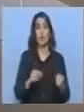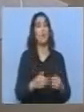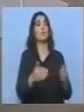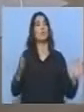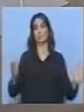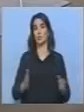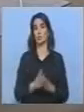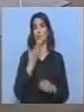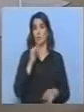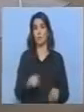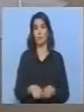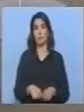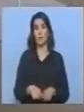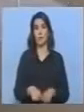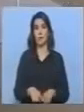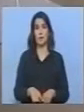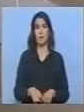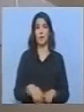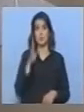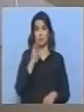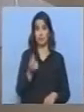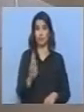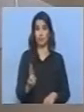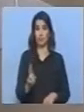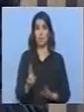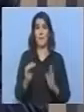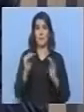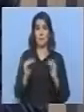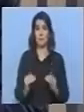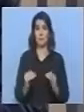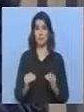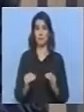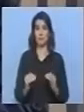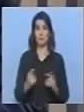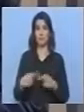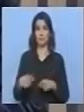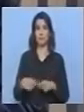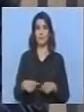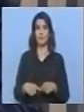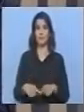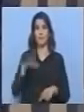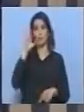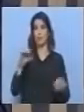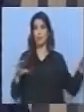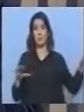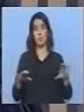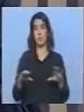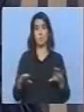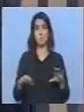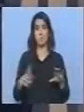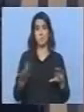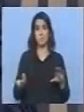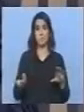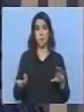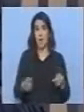os estudantes. Ora, se nós retiramos esse valor da propina e não temos a dotação do orçamento de Estado que compense, a